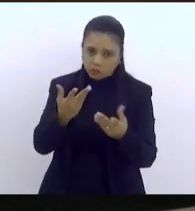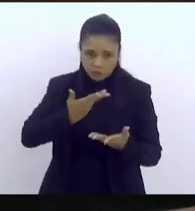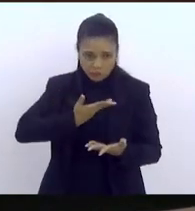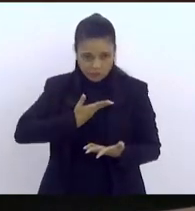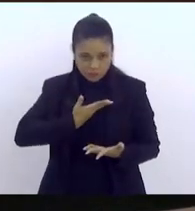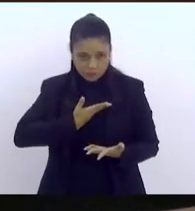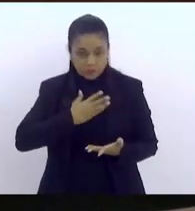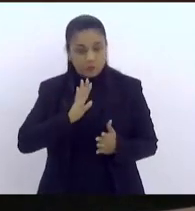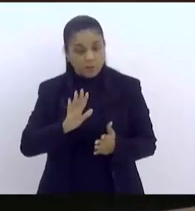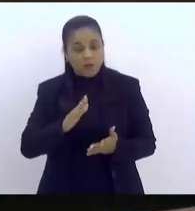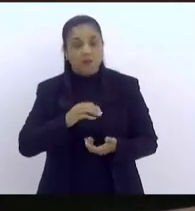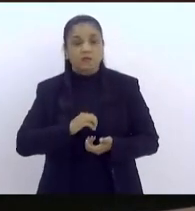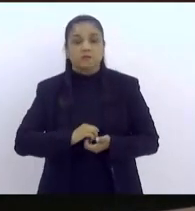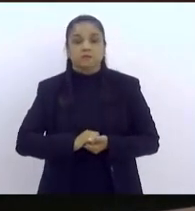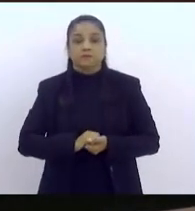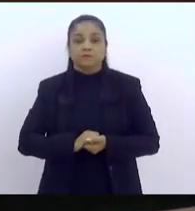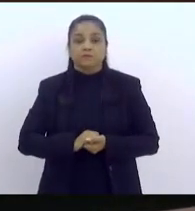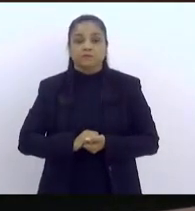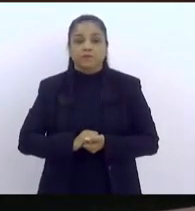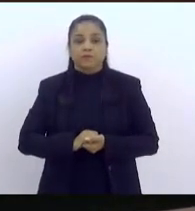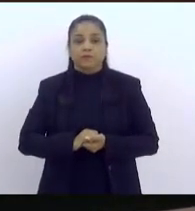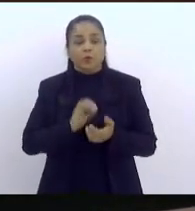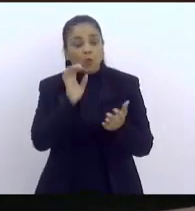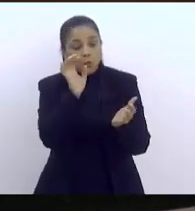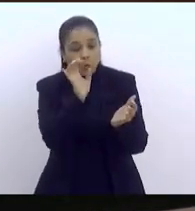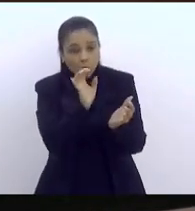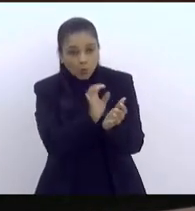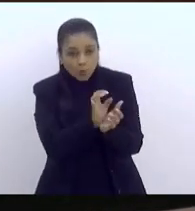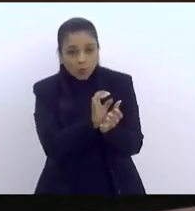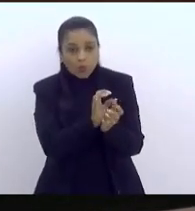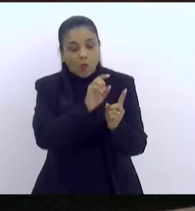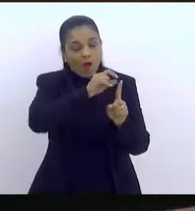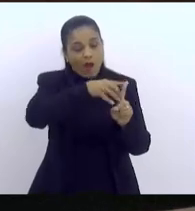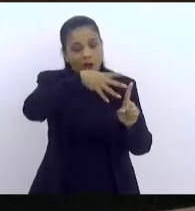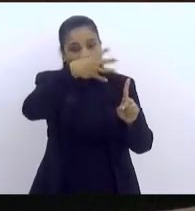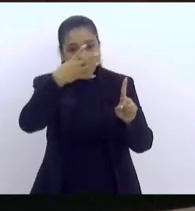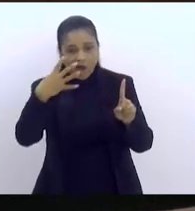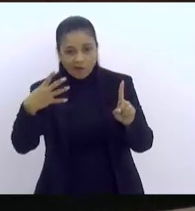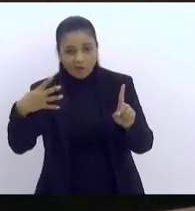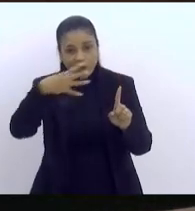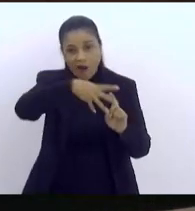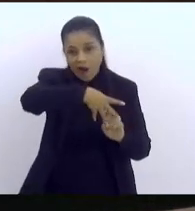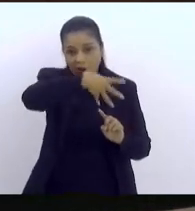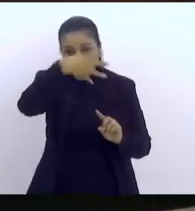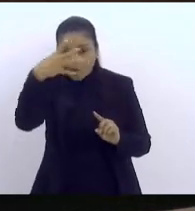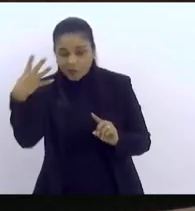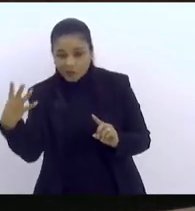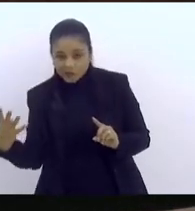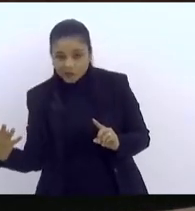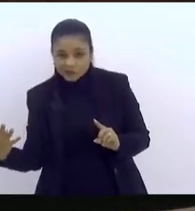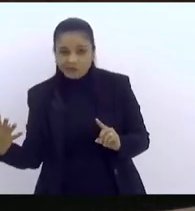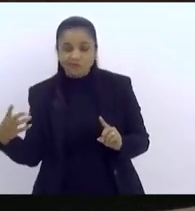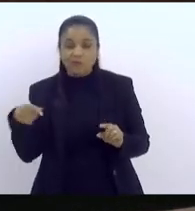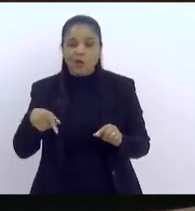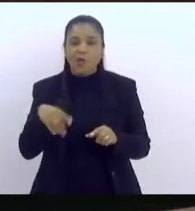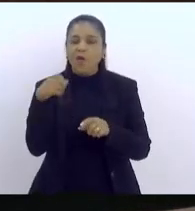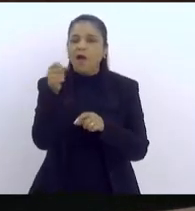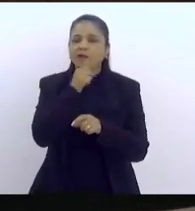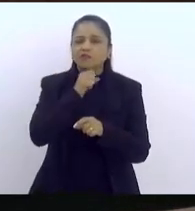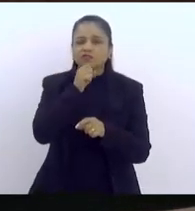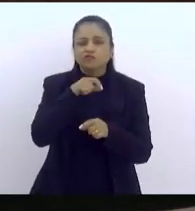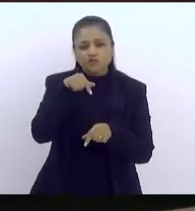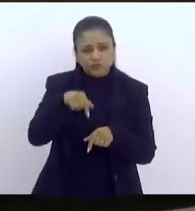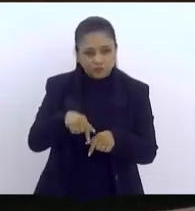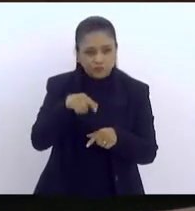dizer o seguinte, o Grupo Arco-Íris, ele talvez seja o mais antigo aqui do Rio de Janeiro, e ele